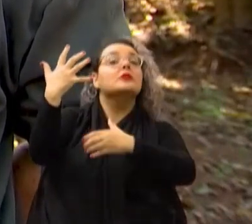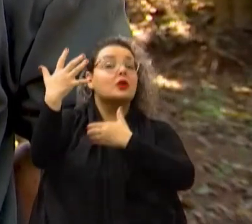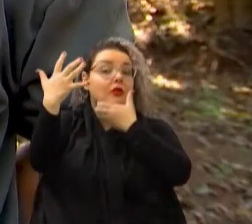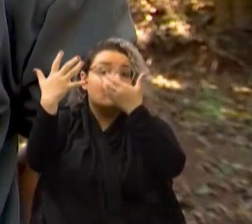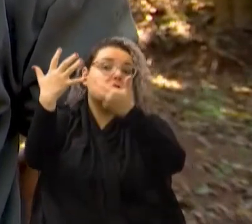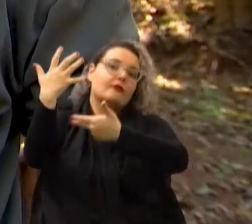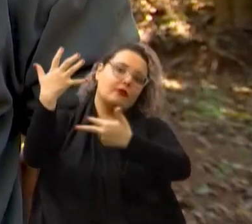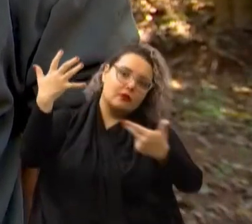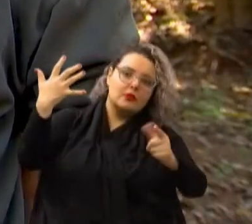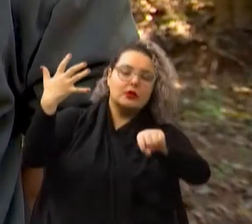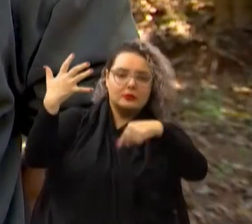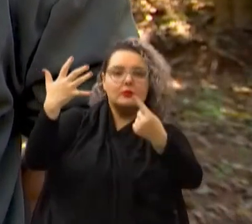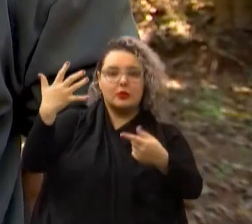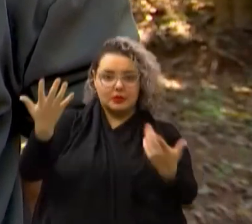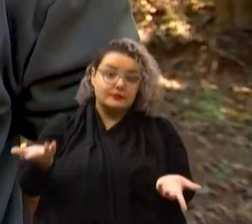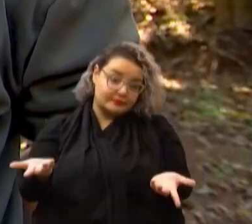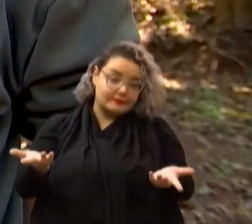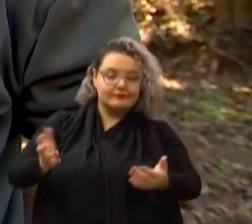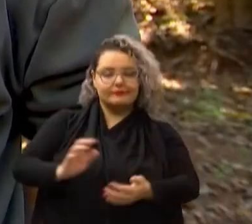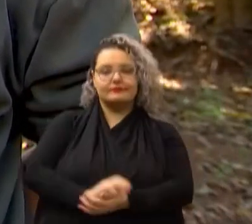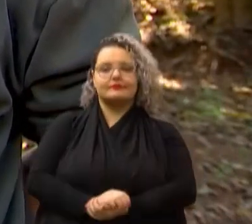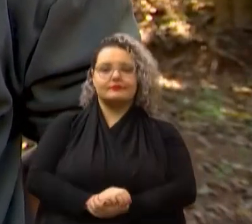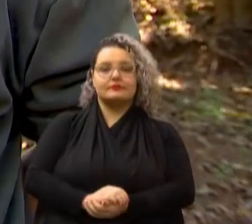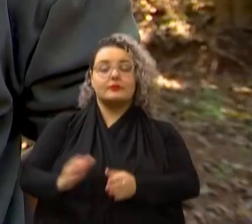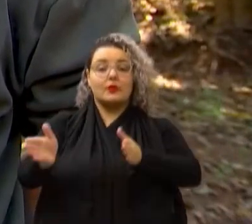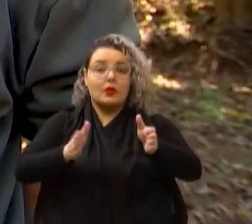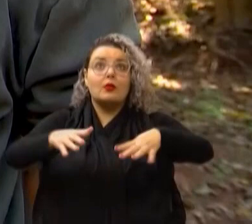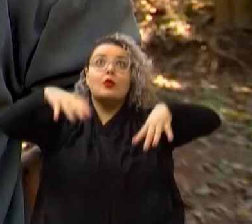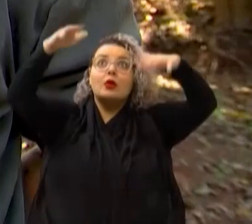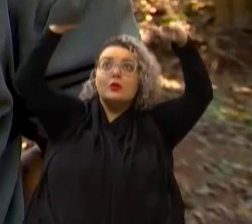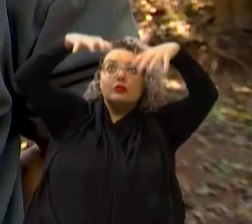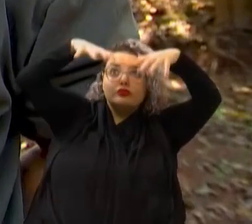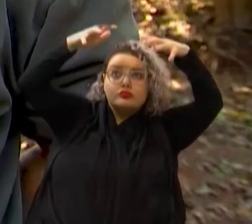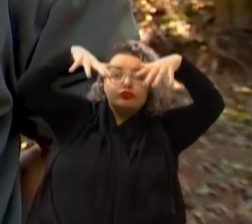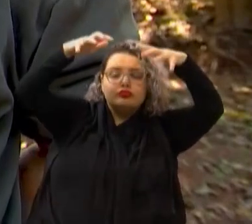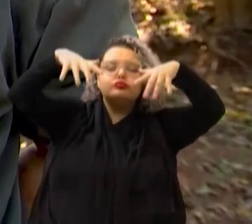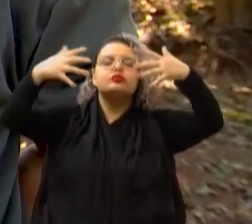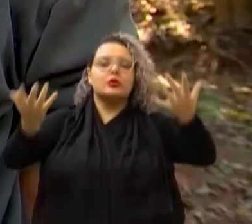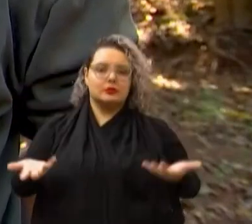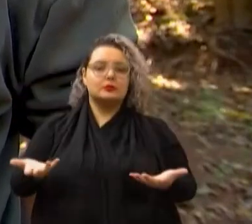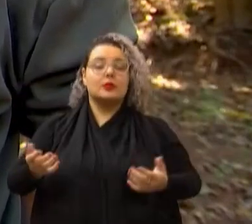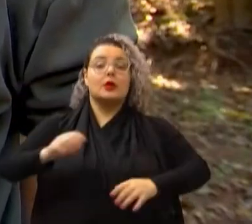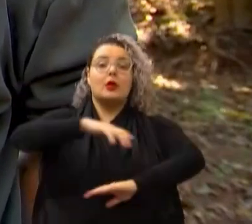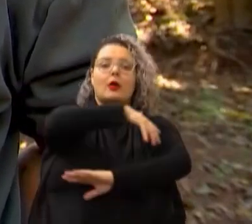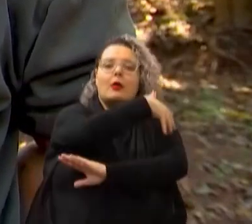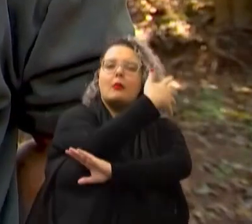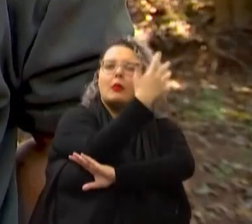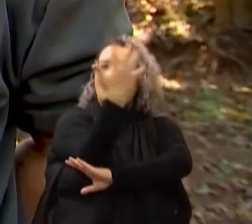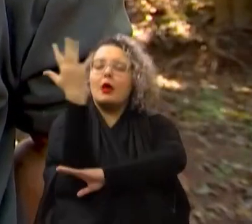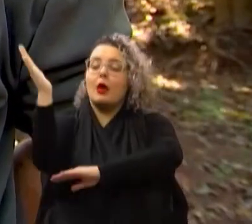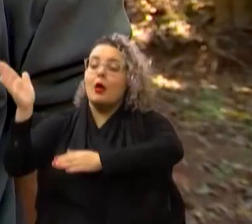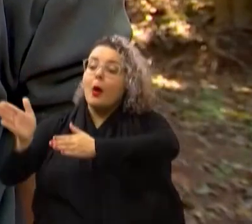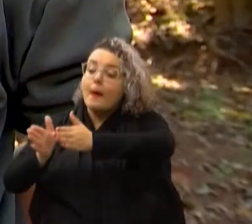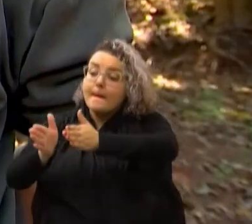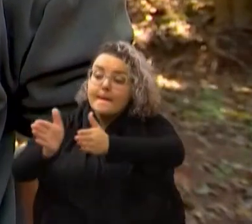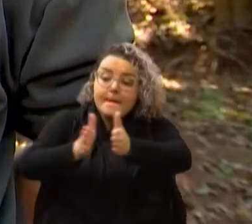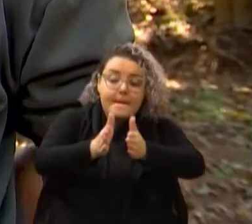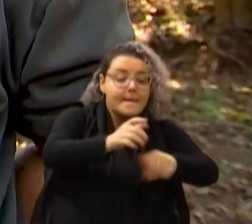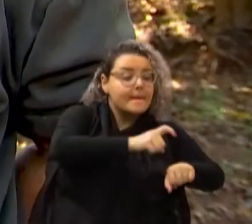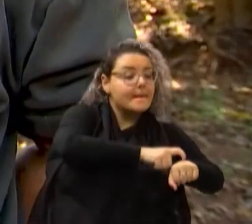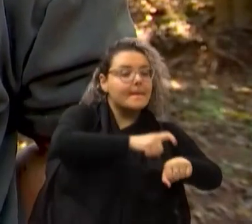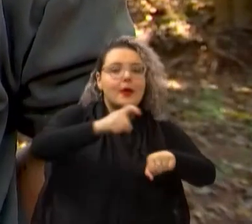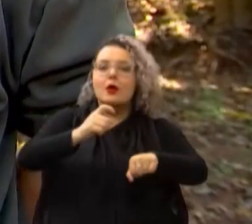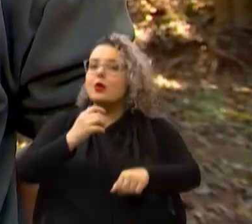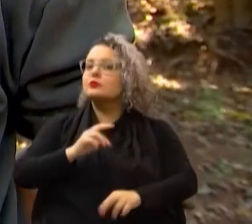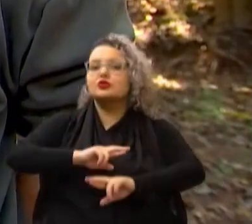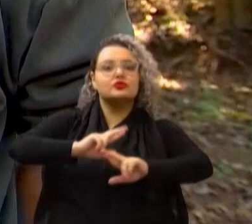e florescem, muitas delas frutificam logo na sequência e vem, né, o período de chuvas. Então a floresta